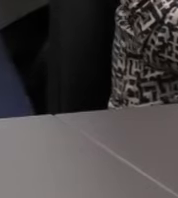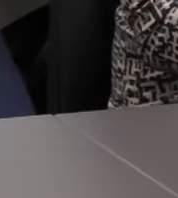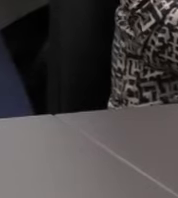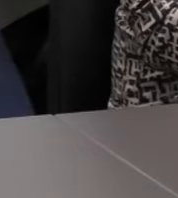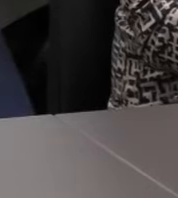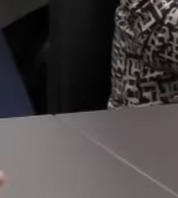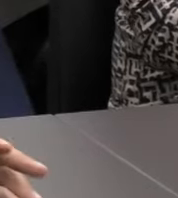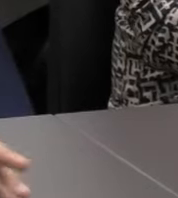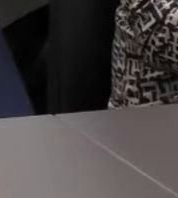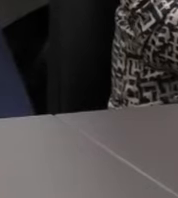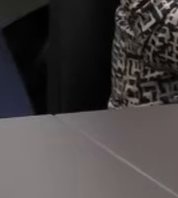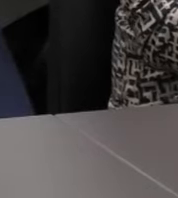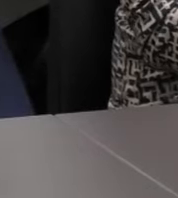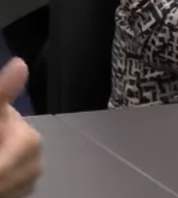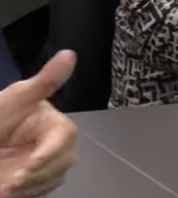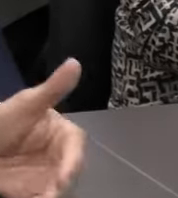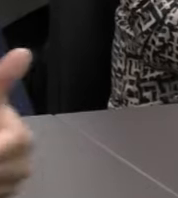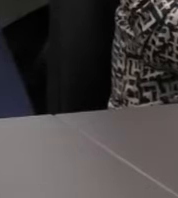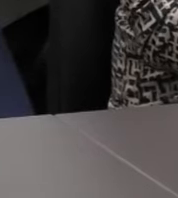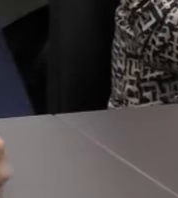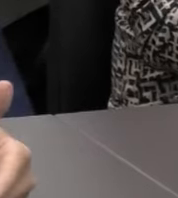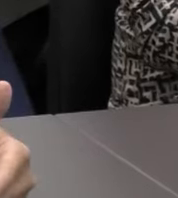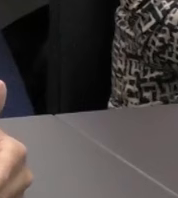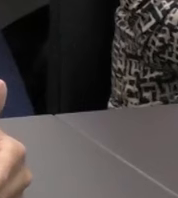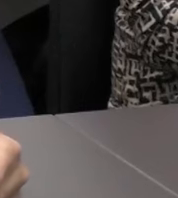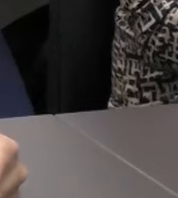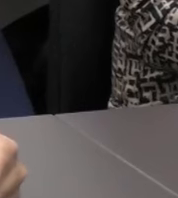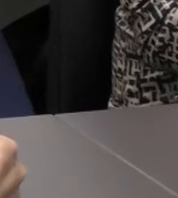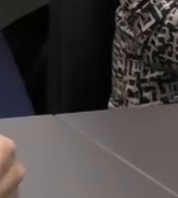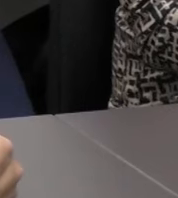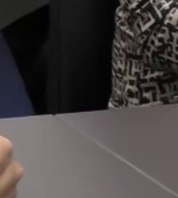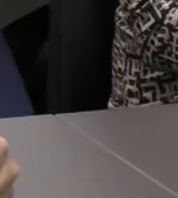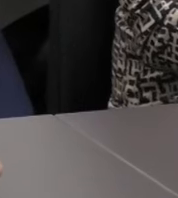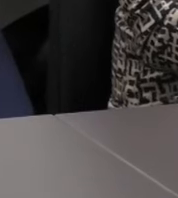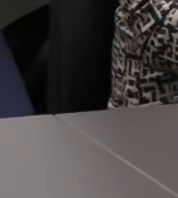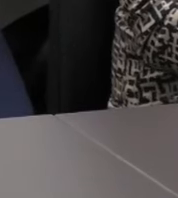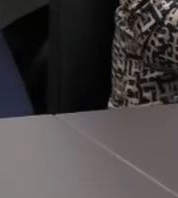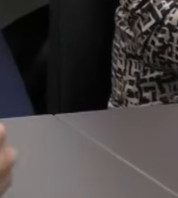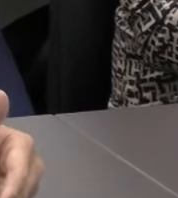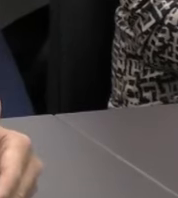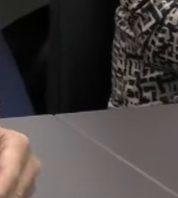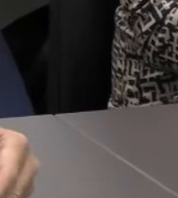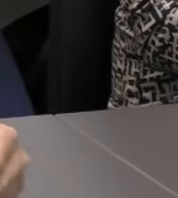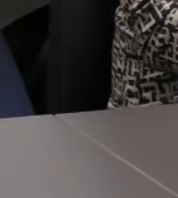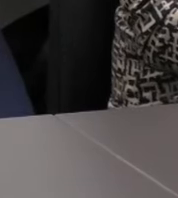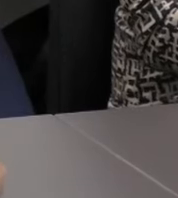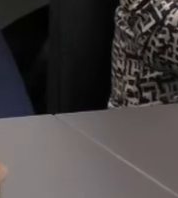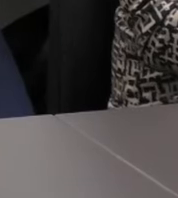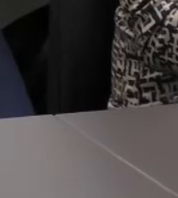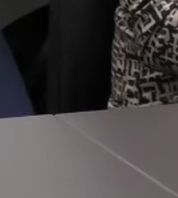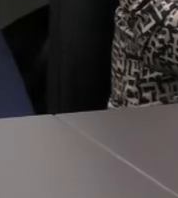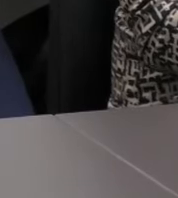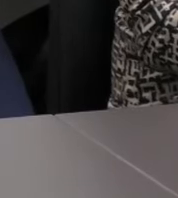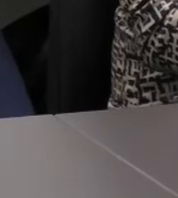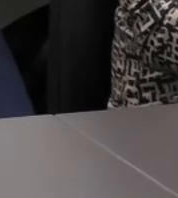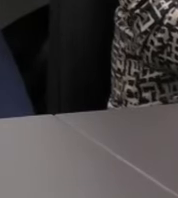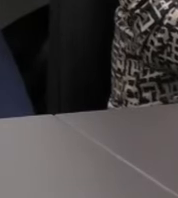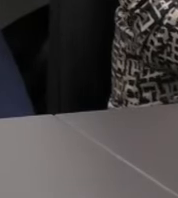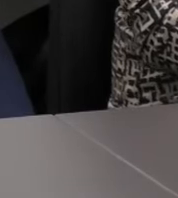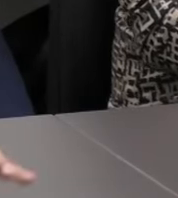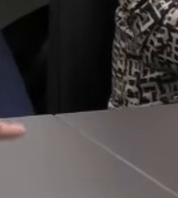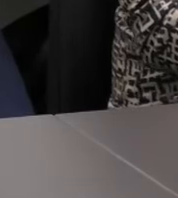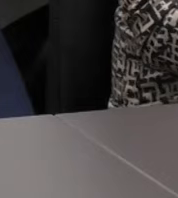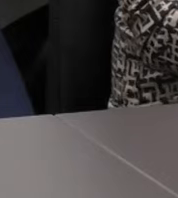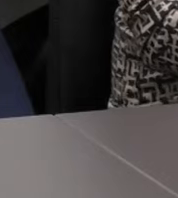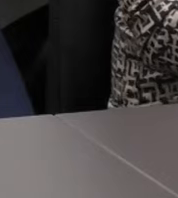polícia ele ele Certamente ele vai ter que acatar essa lei né como servidor público Estadual a lei em vigor